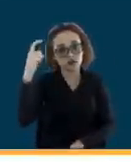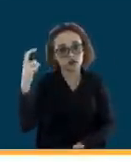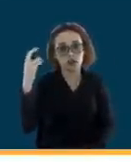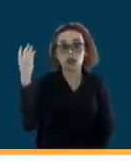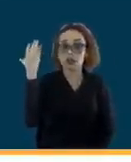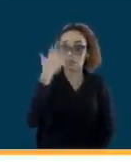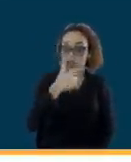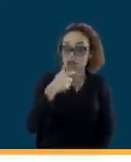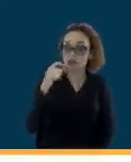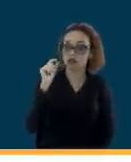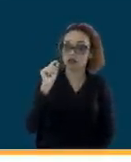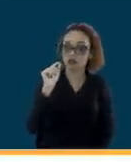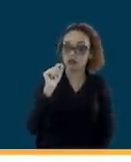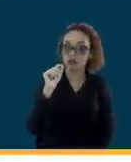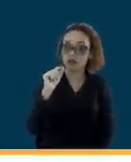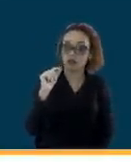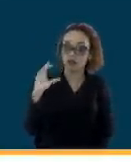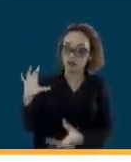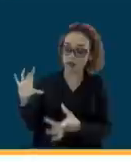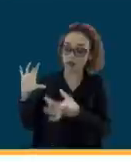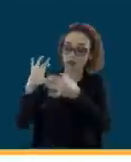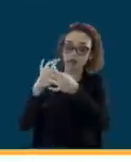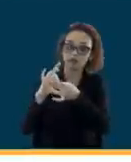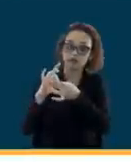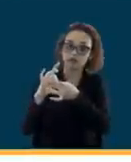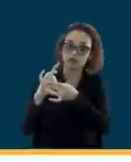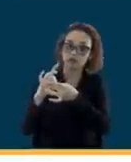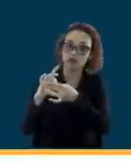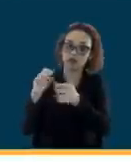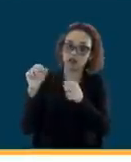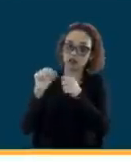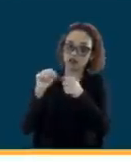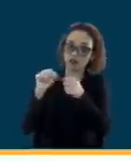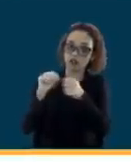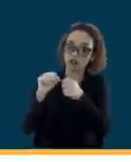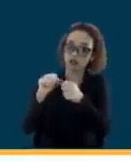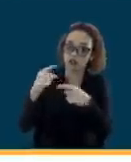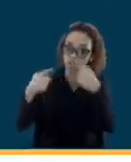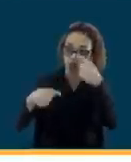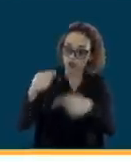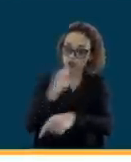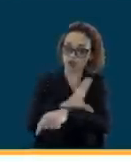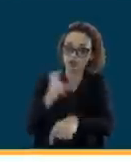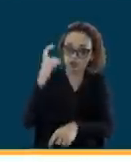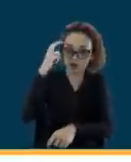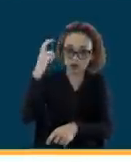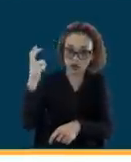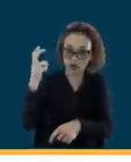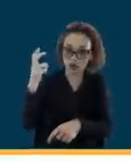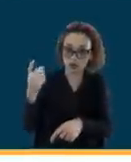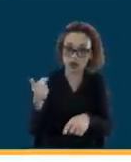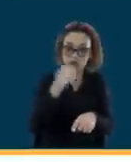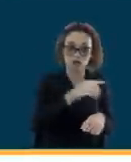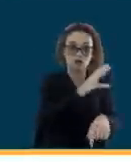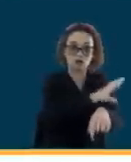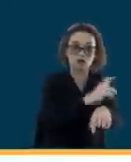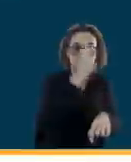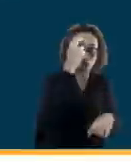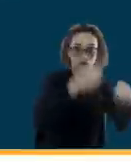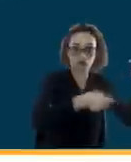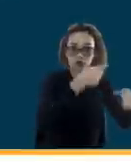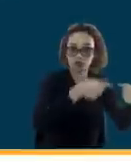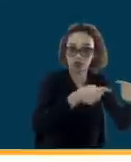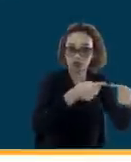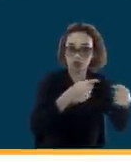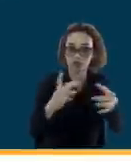entender essa conexão que nós estamos fazendo, né, das políticas culturais para a cultura política, né, e essa política que é